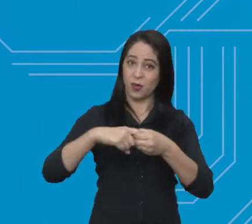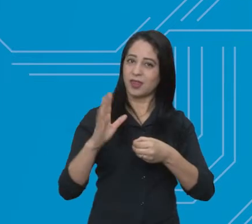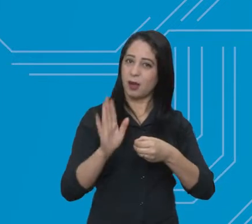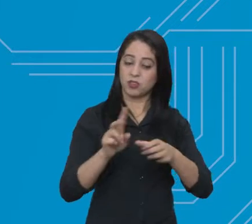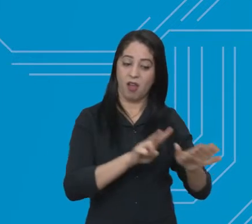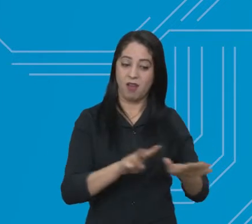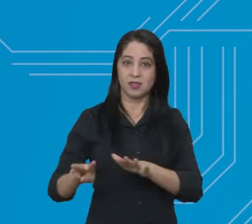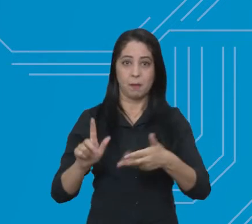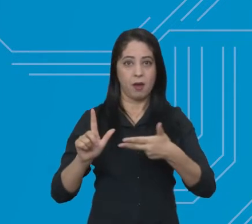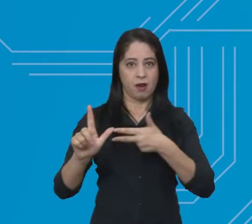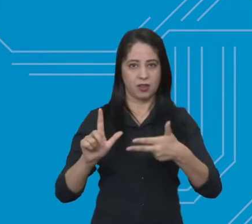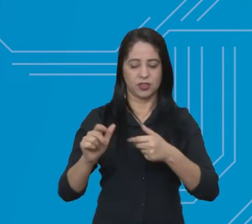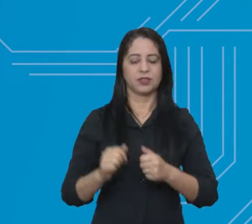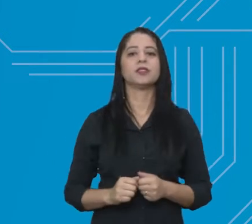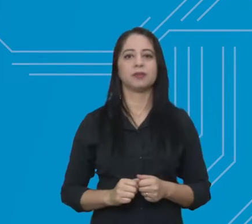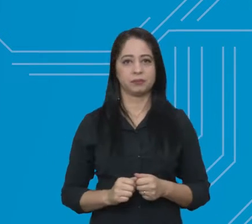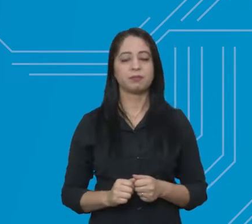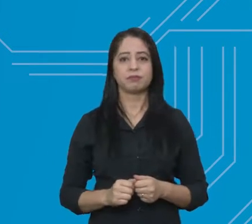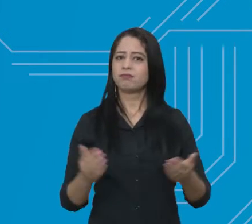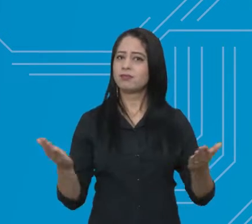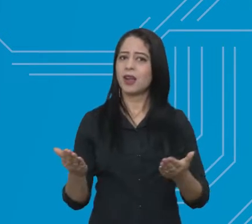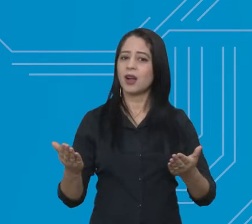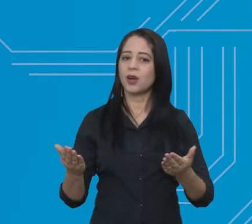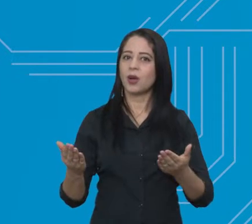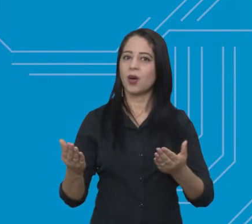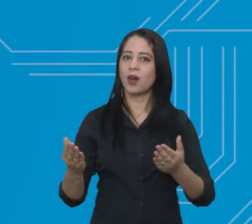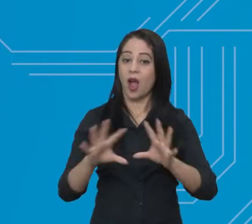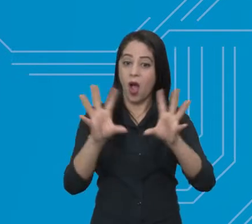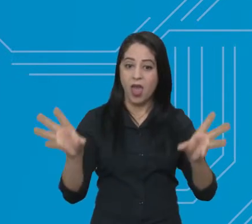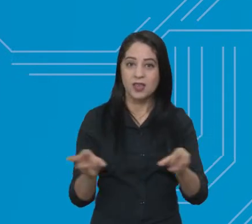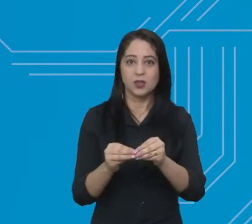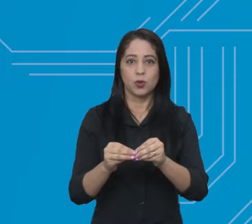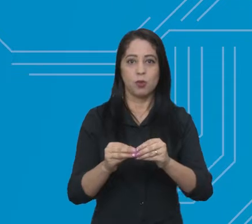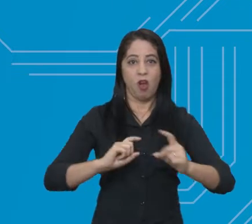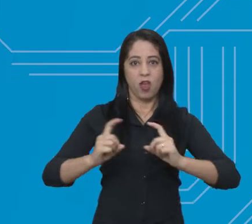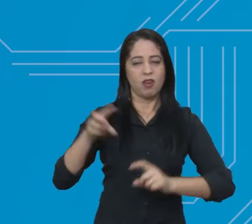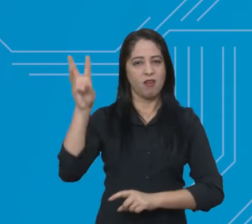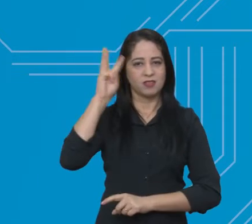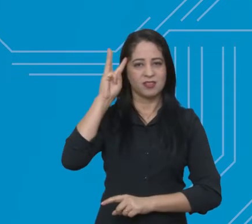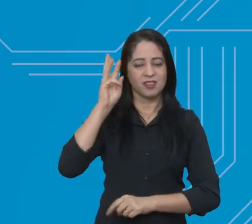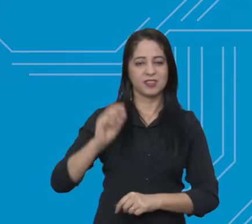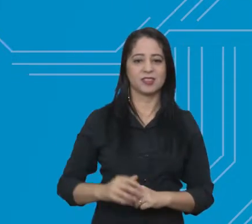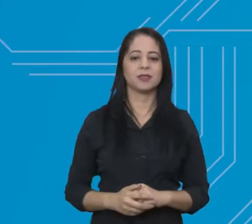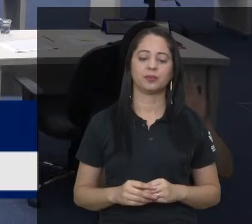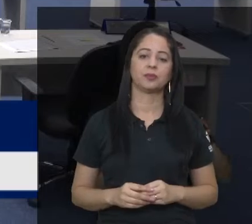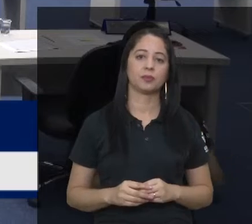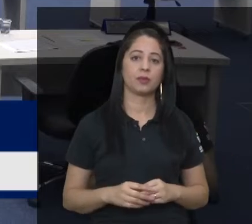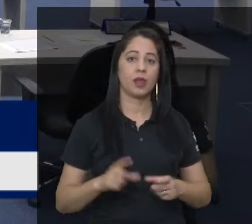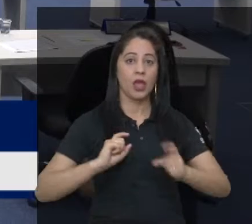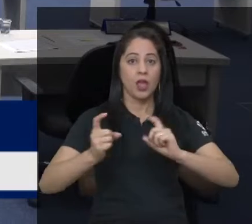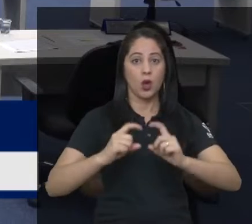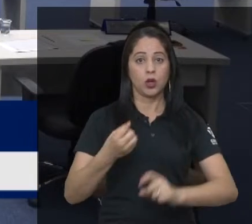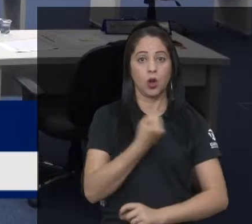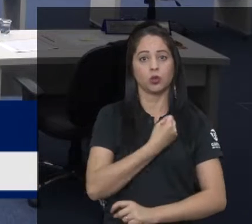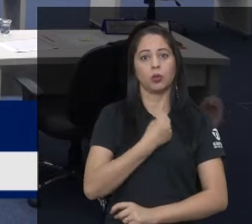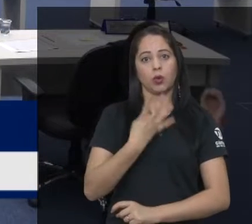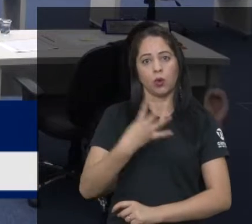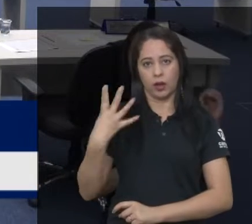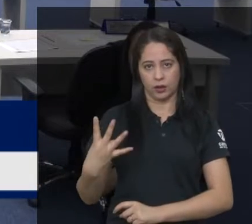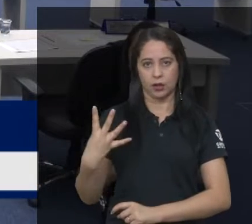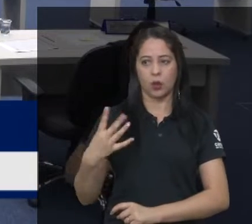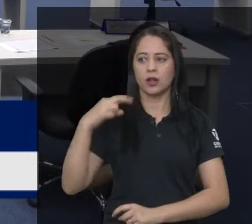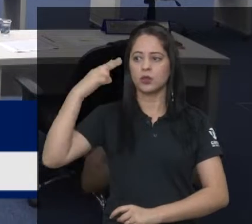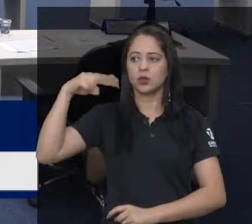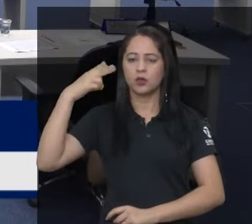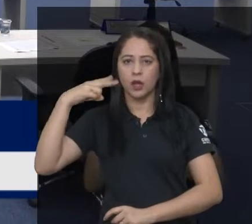Estamos de volta com Semana Legislativa. Agora a gente acompanha como foi a sessão de terça-feira. Na 44ª